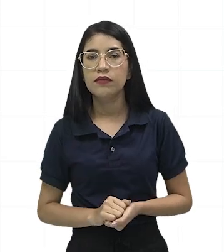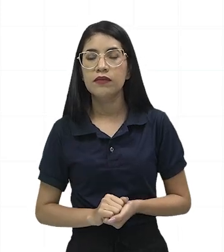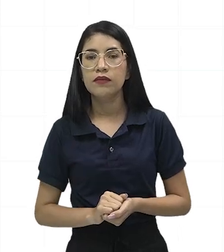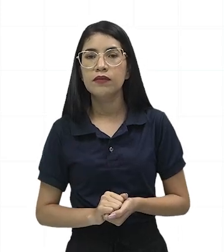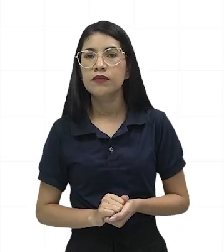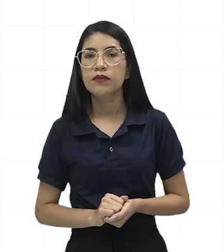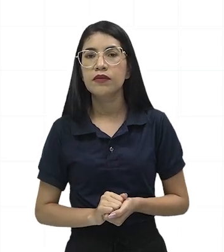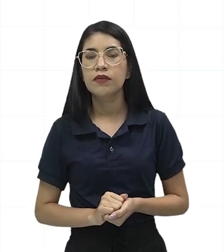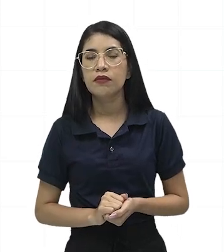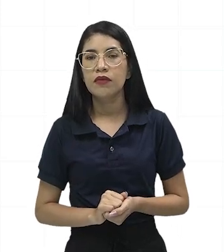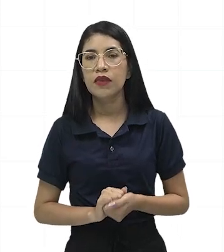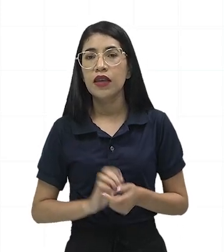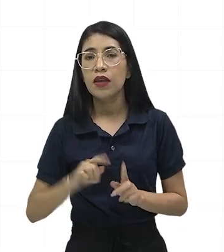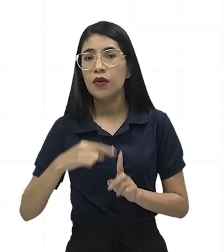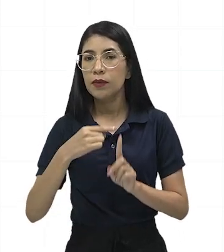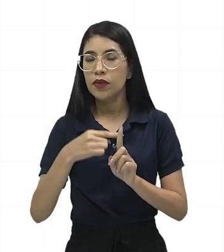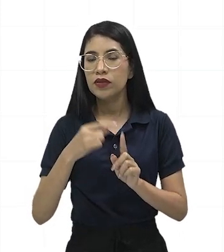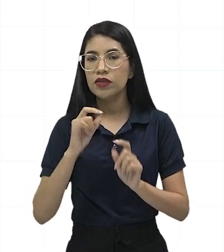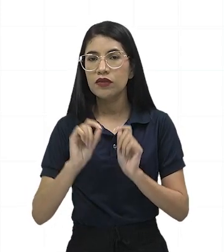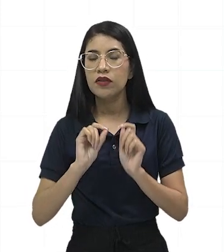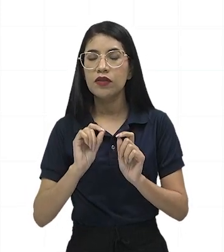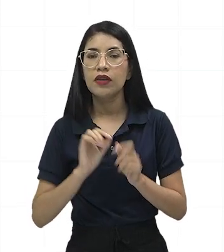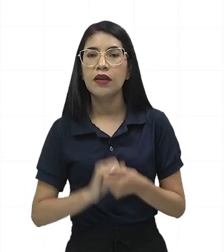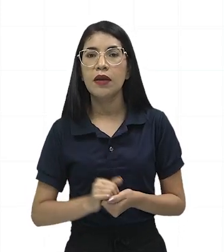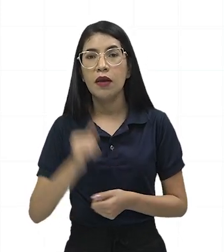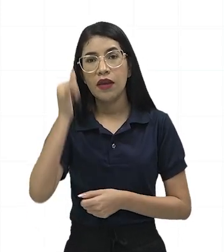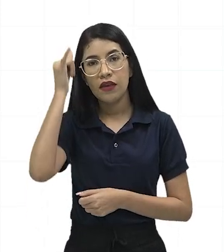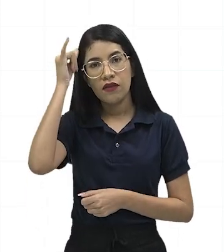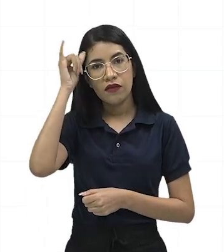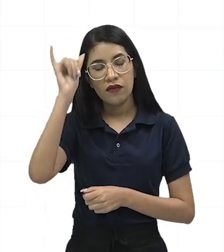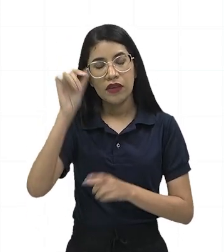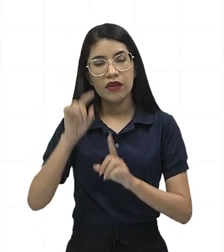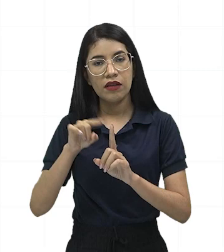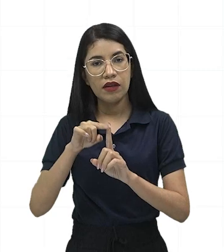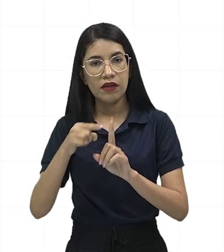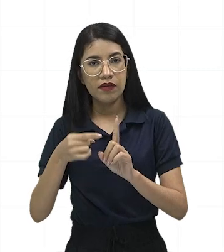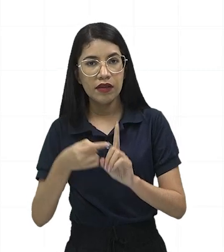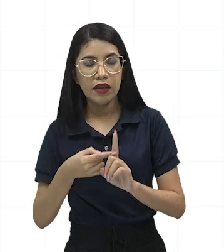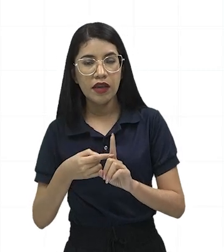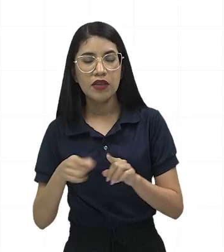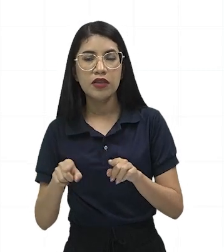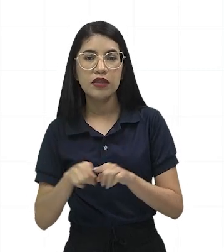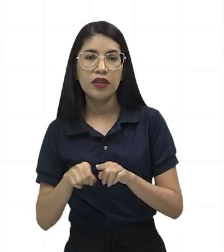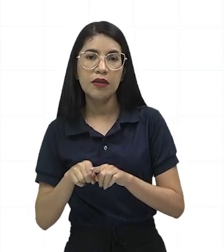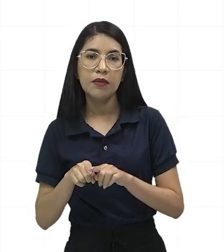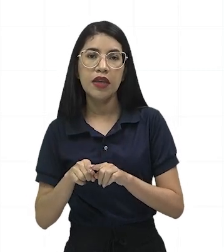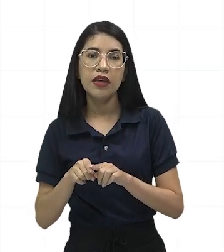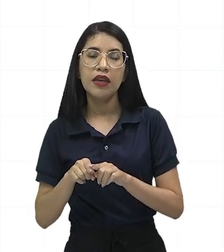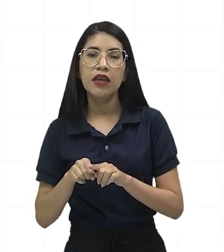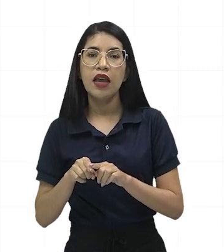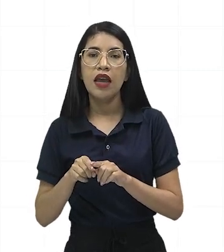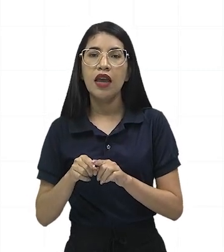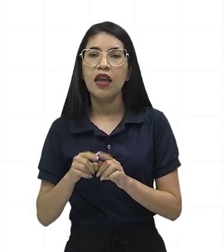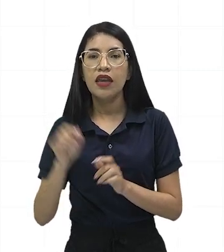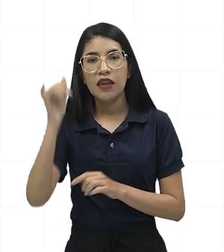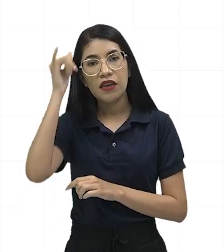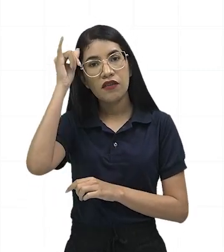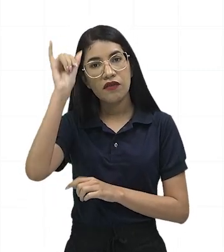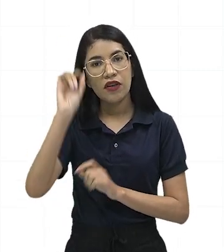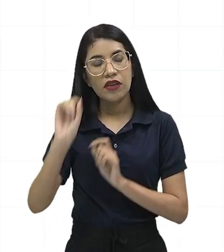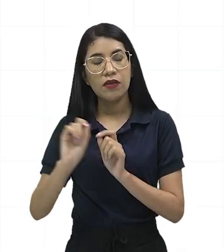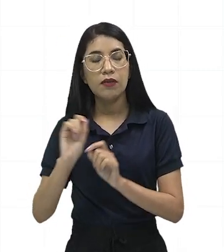a vantagem deles, né? Além de prevenir a gravidez, os preservativos eles são os únicos